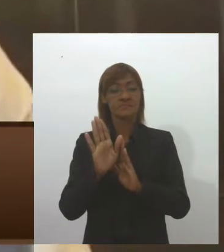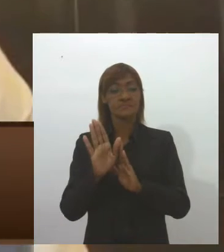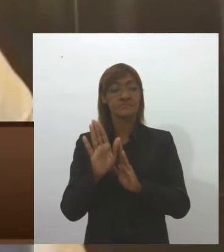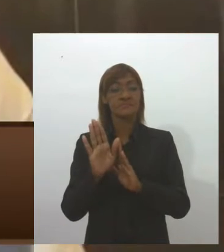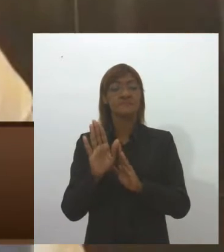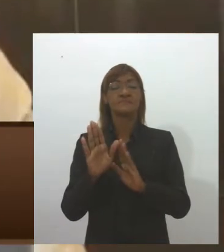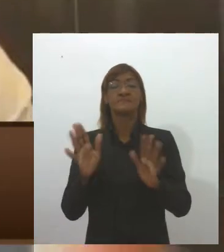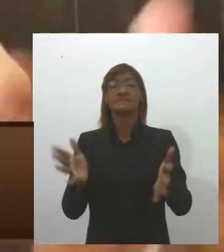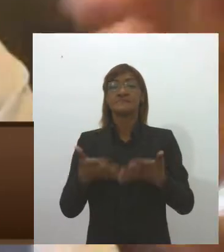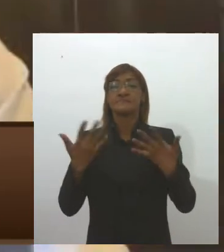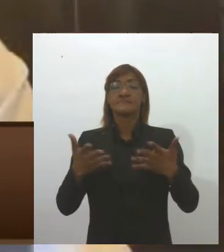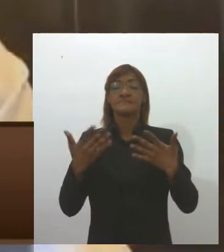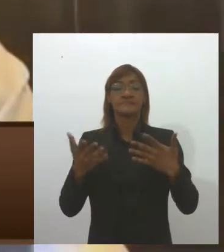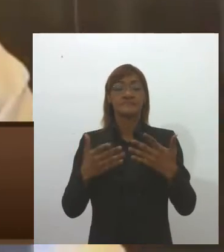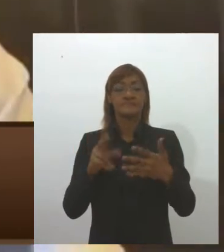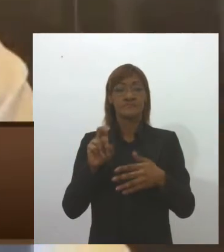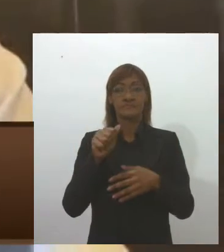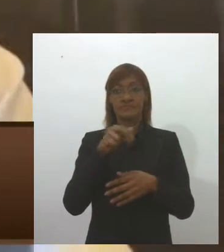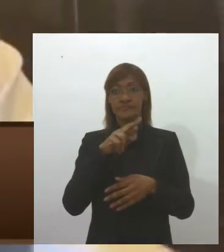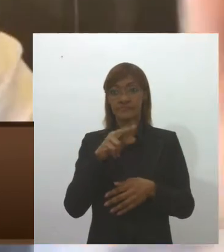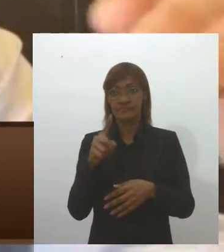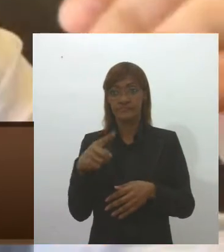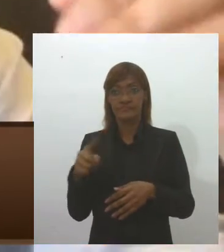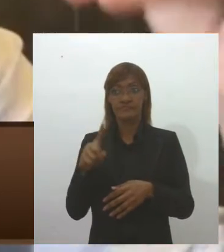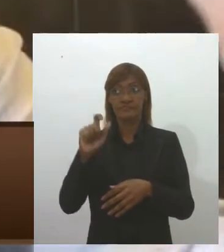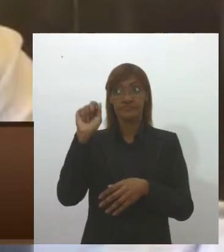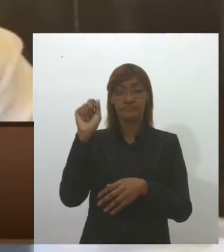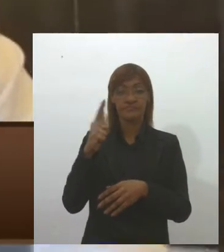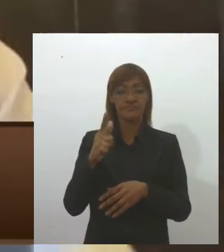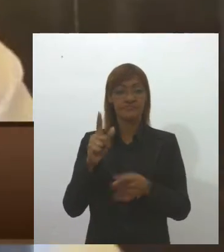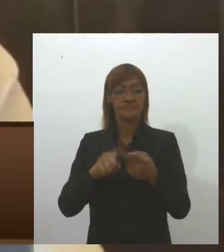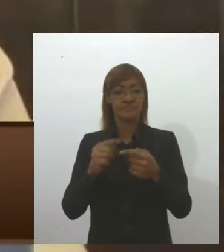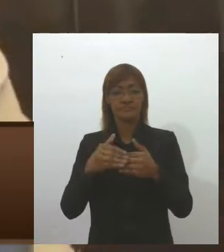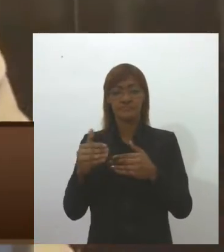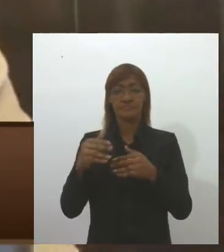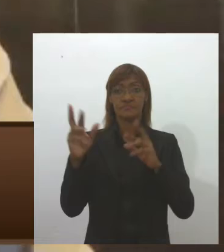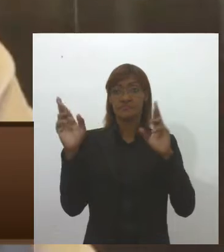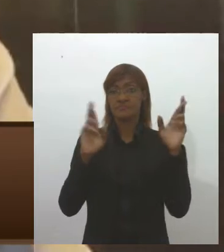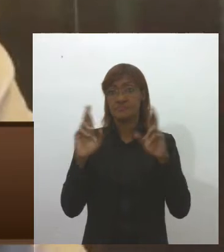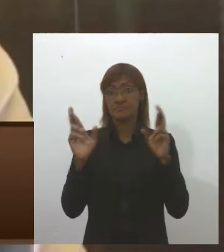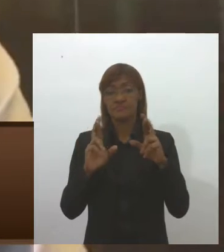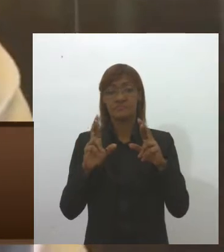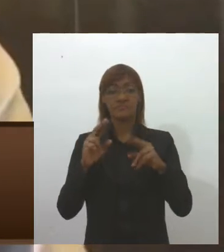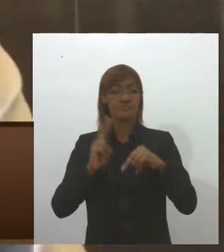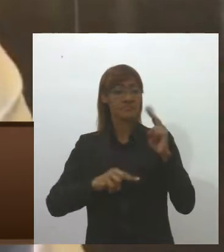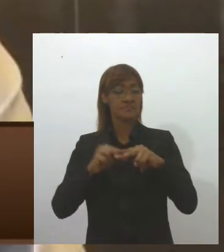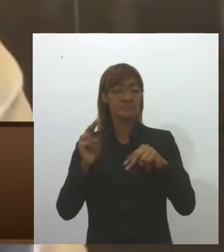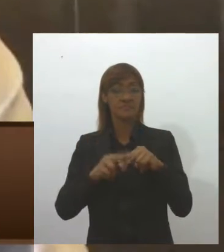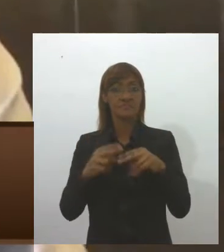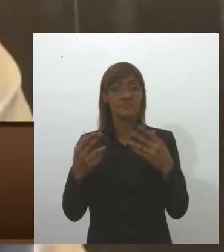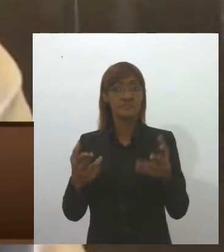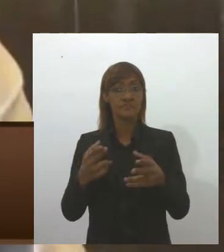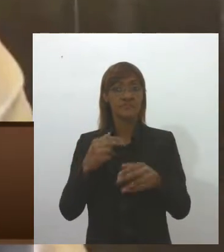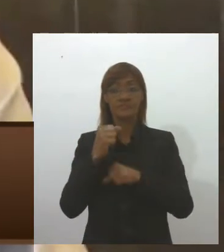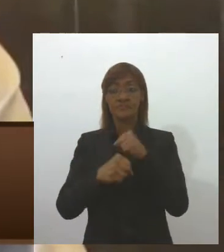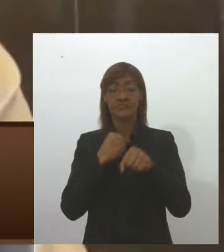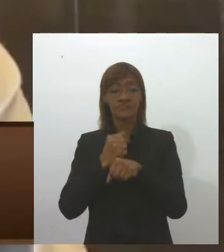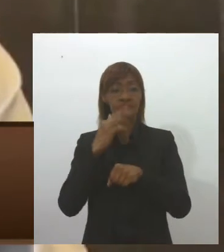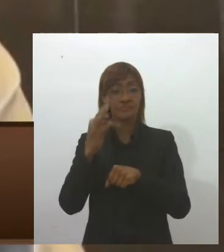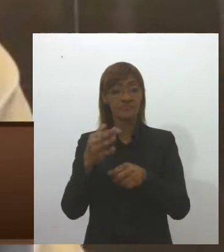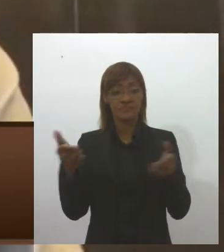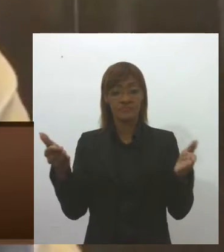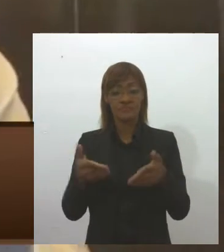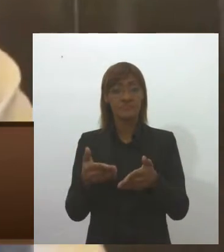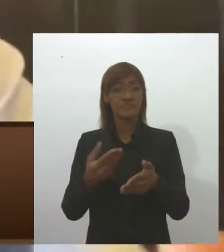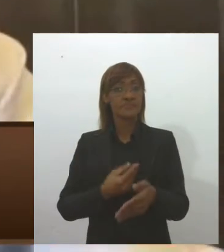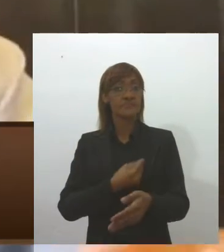verão, com a possibilidade já de um carnaval, com a possibilidade de um São João, com a possibilidade de uma vida dentro do novo